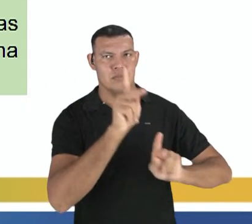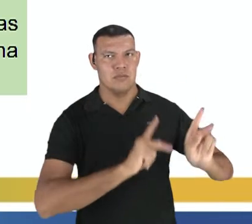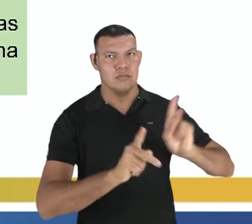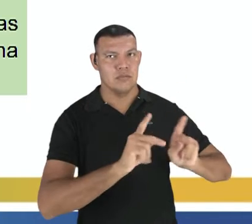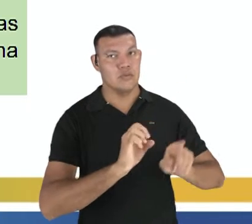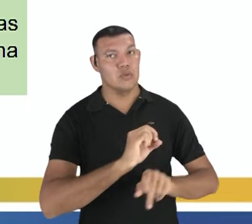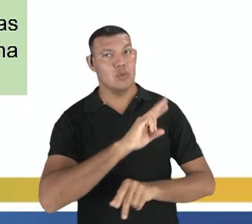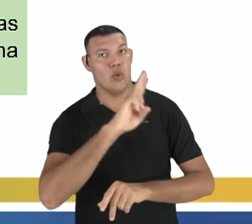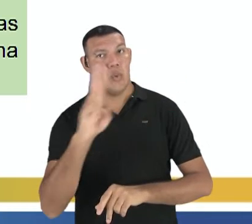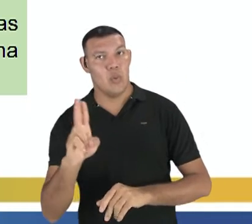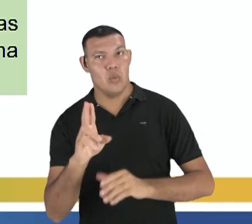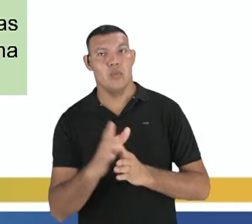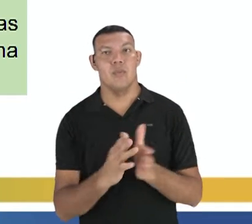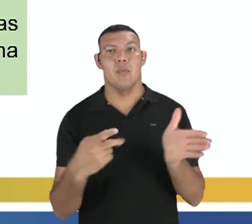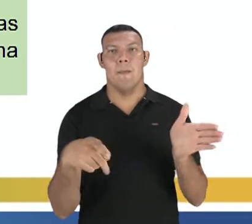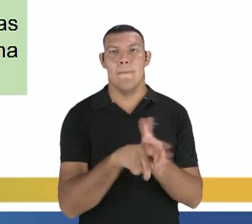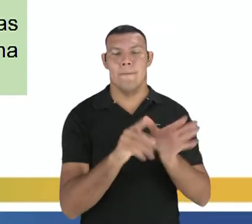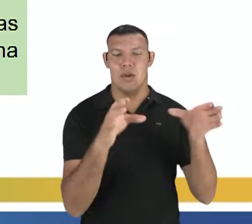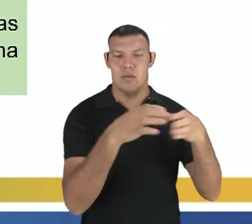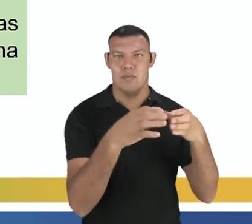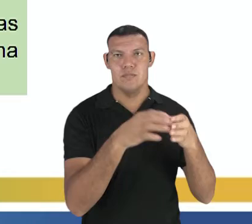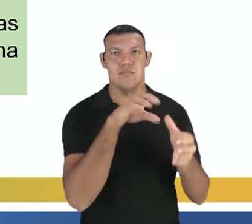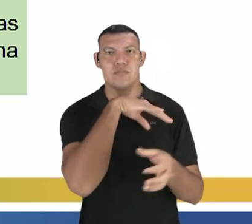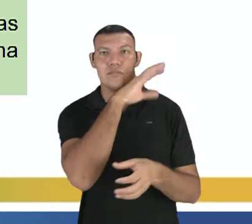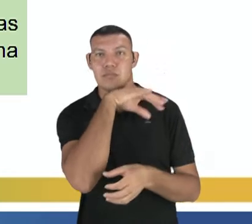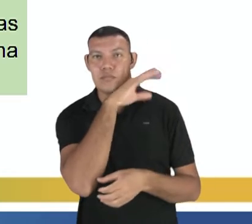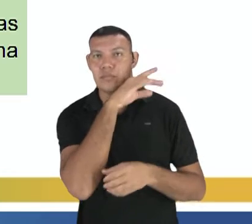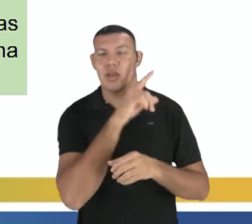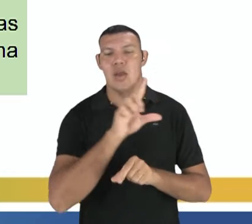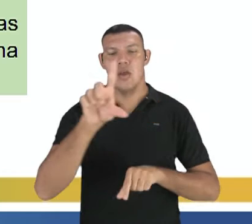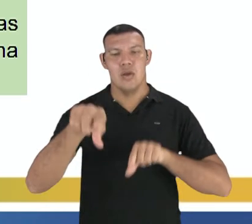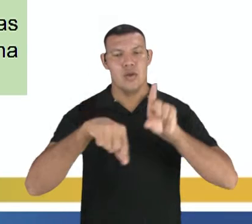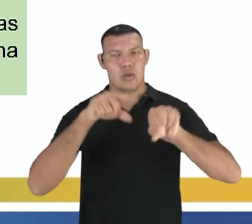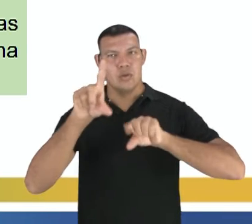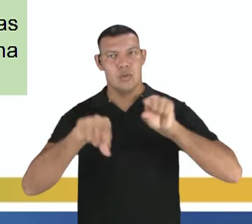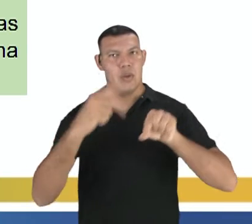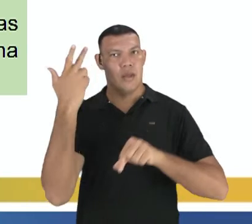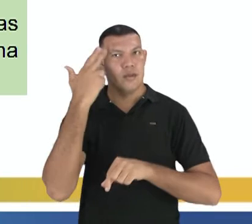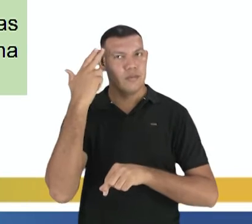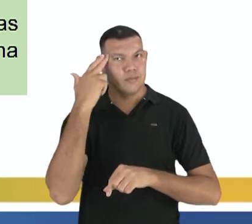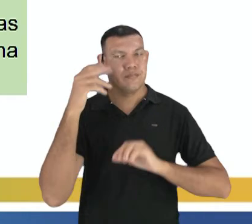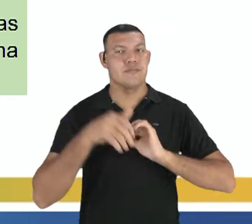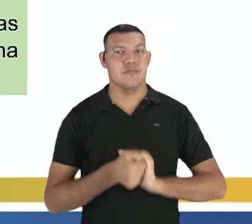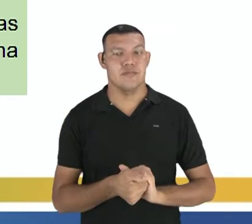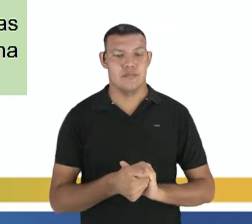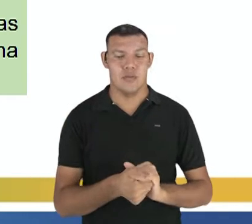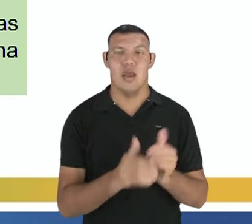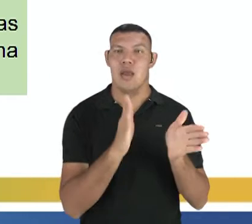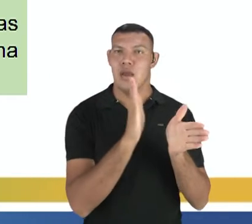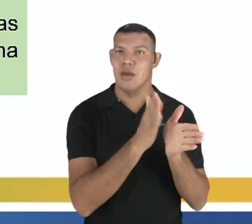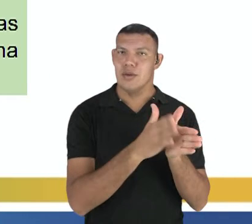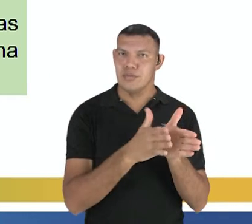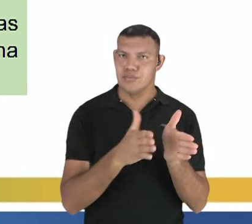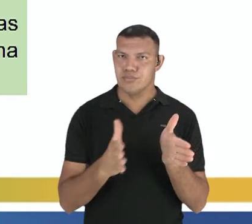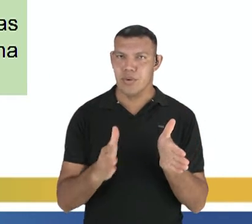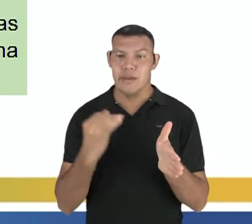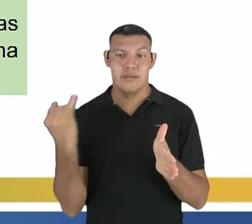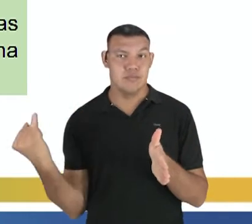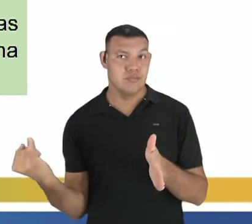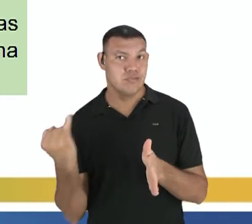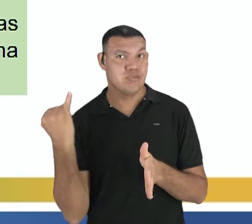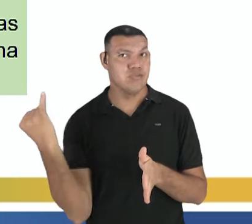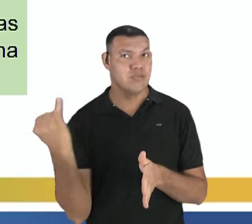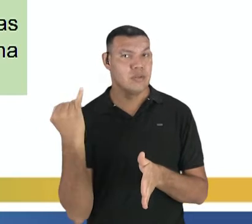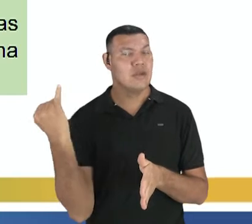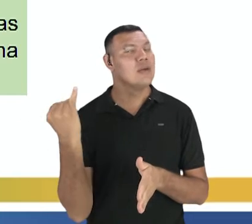ou fixadas nas espécies por meio do processo de seleção natural. Esse processo ele tem uma